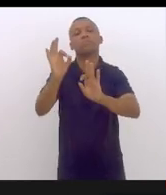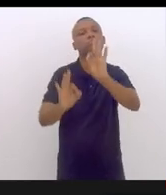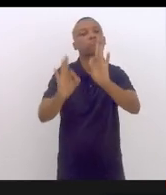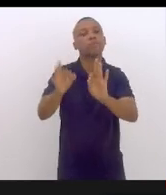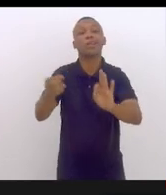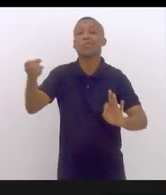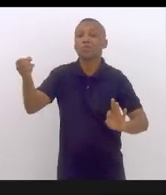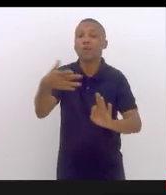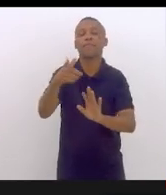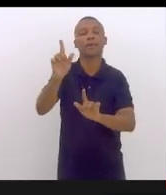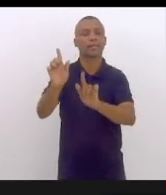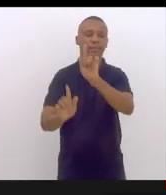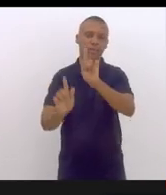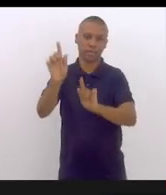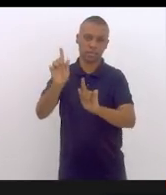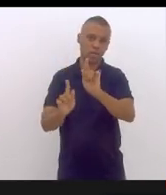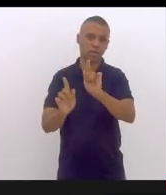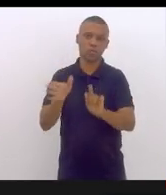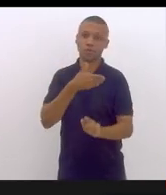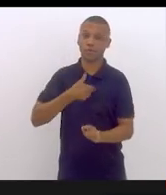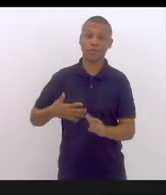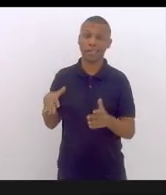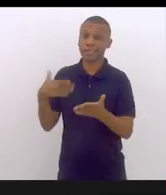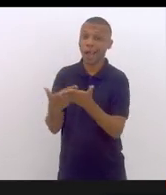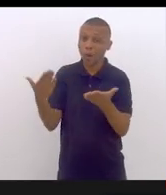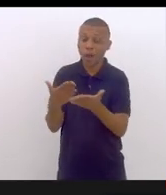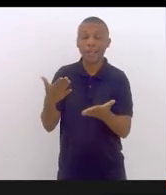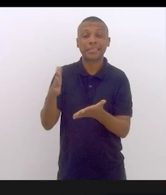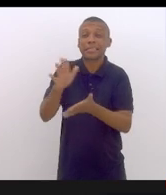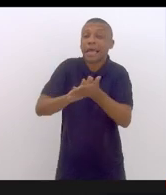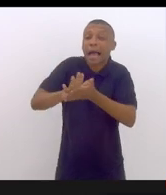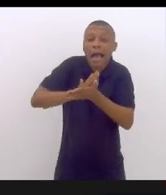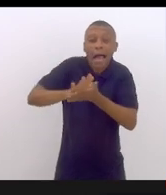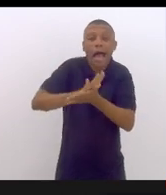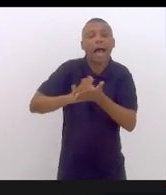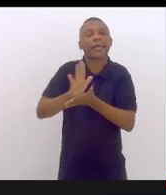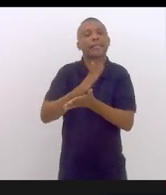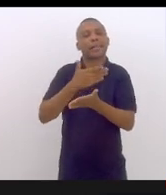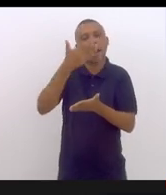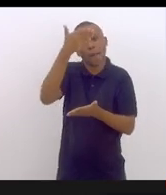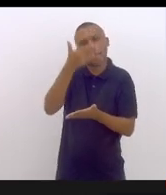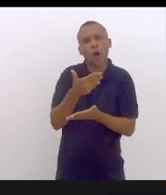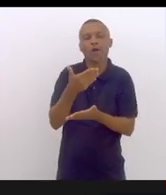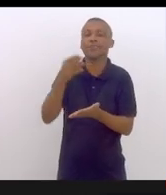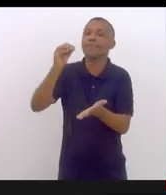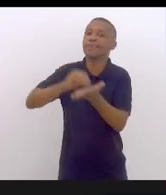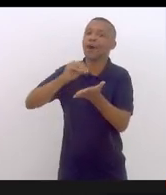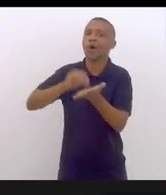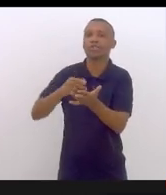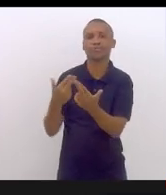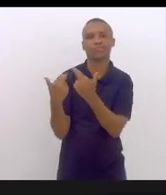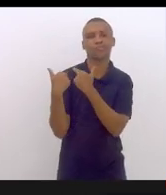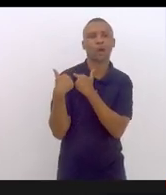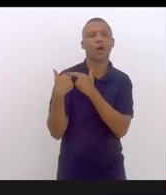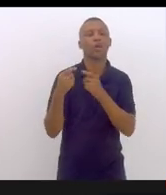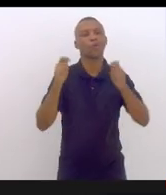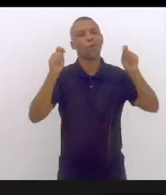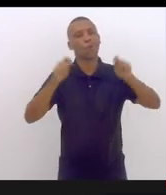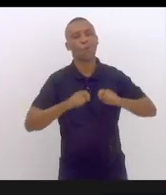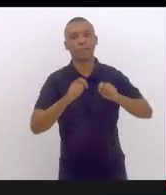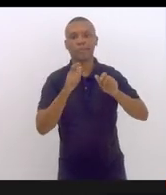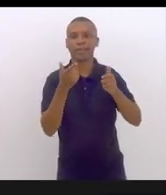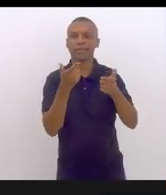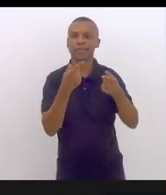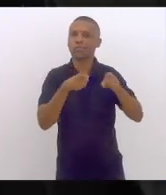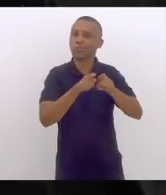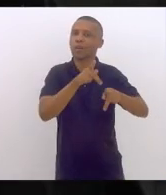nova licitação e o governo Claudio de Castro até agora não apresentou numa demonstração de responsabilidade e incompetência com a população Obrigado deputado